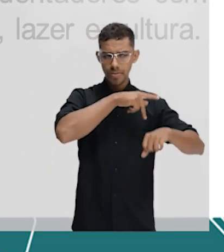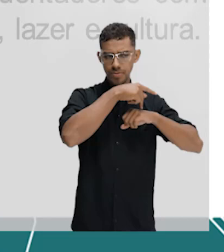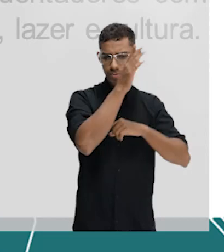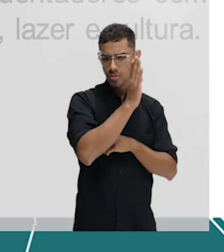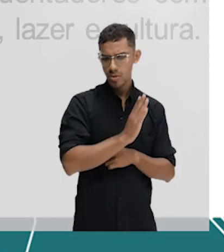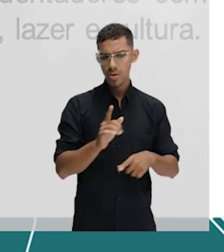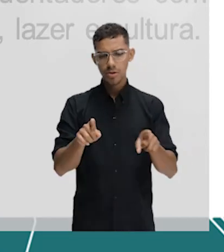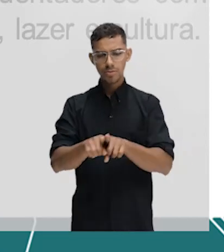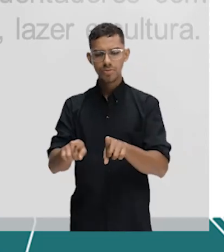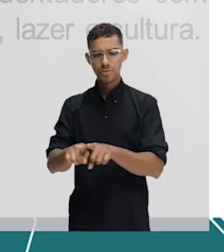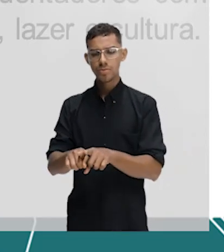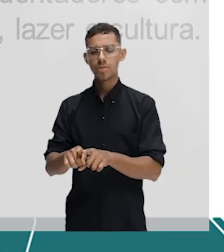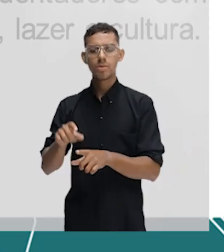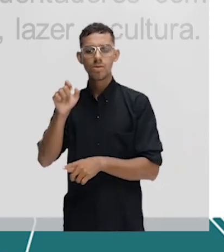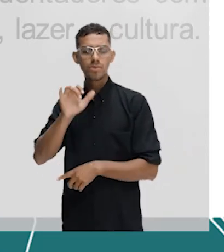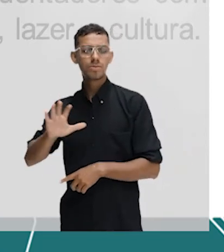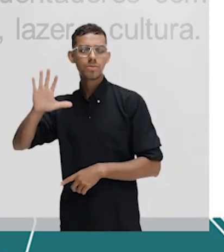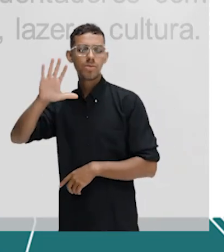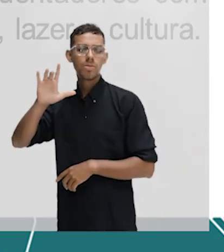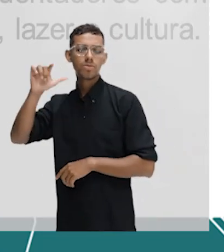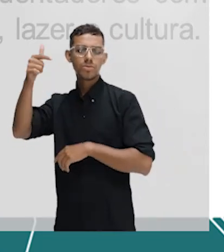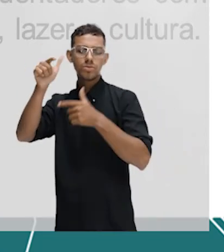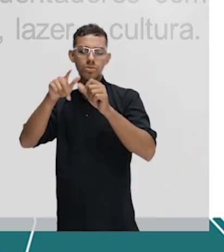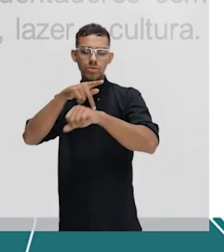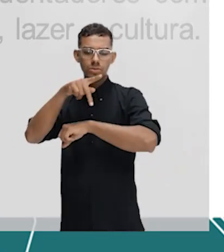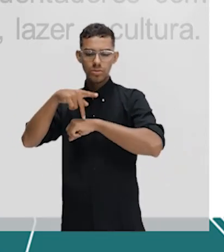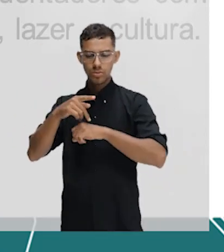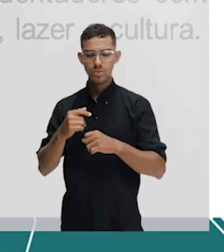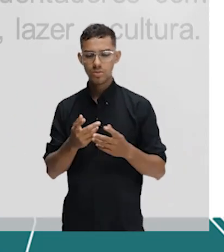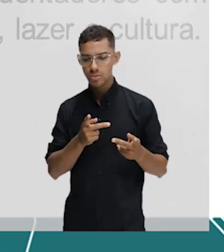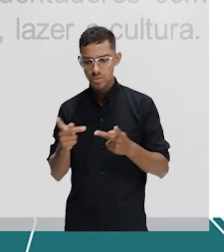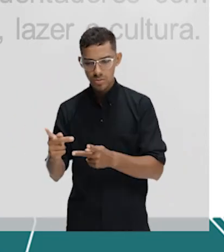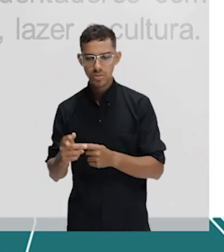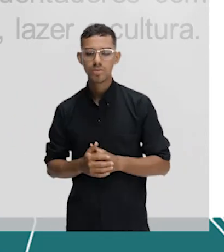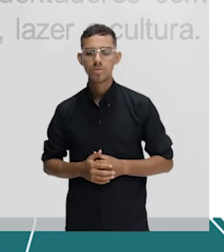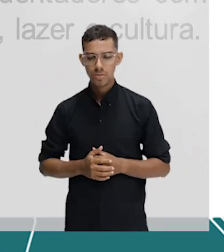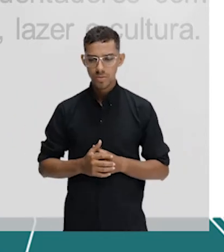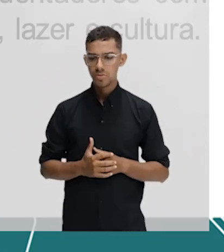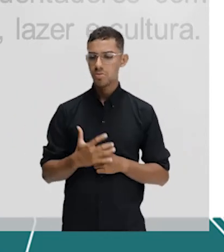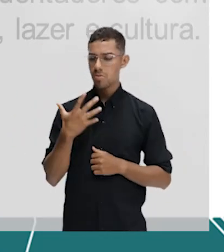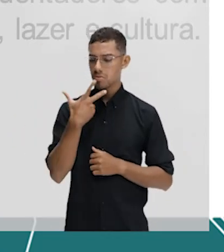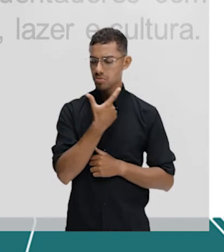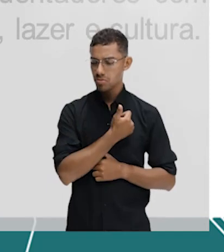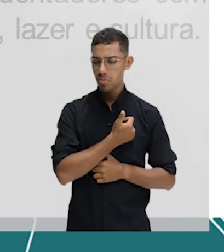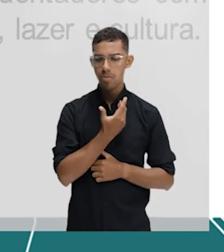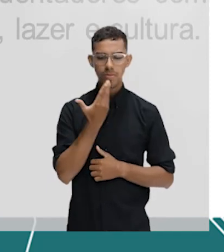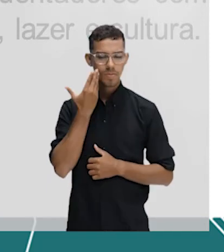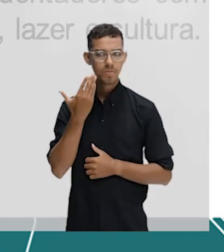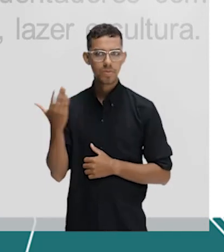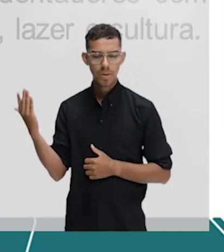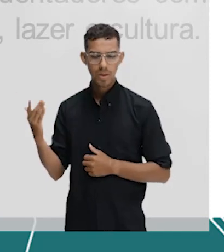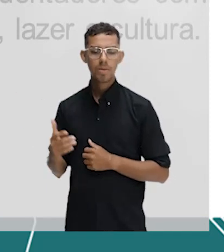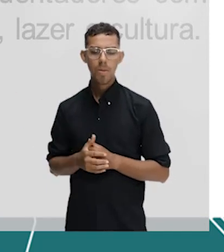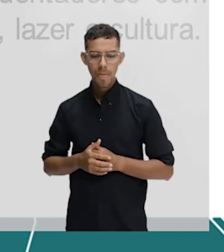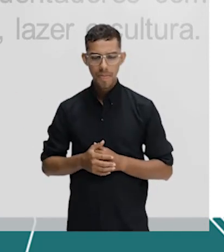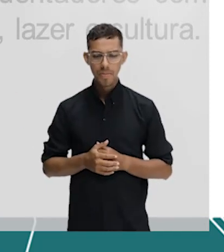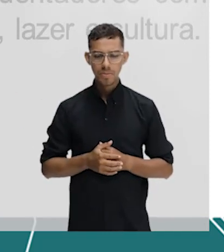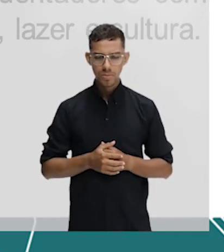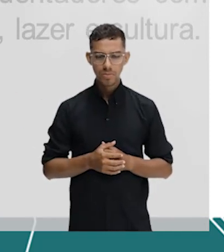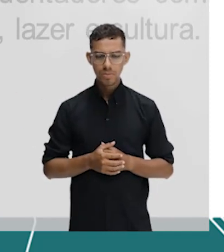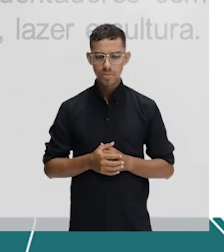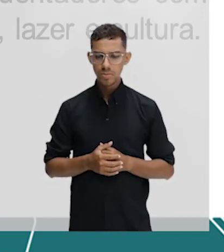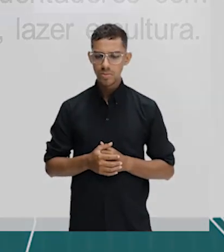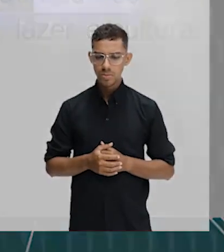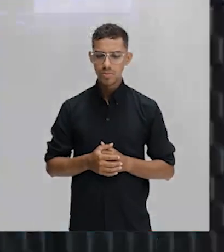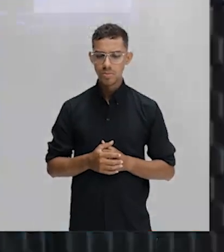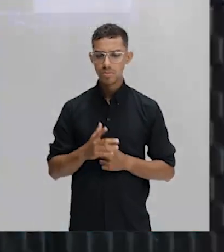e se você for de Curitiba, participe bastante e vá ao Museu Oscar Niemeyer em Curitiba, que por si só já é